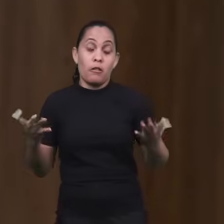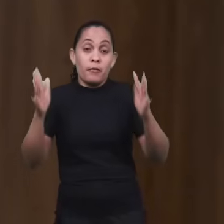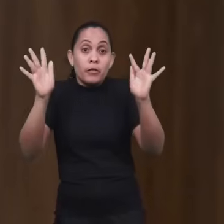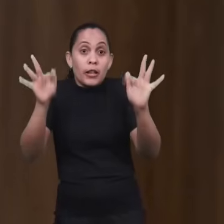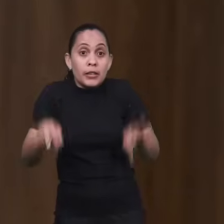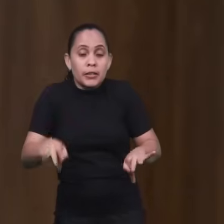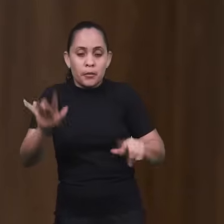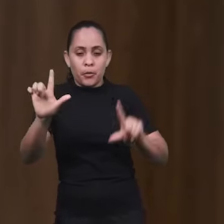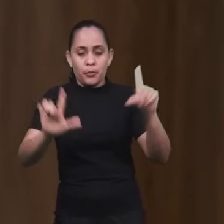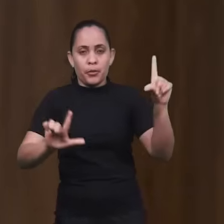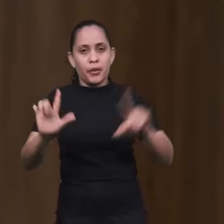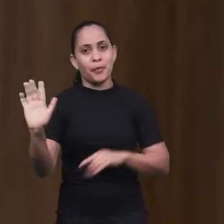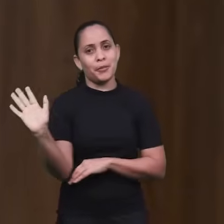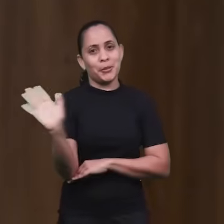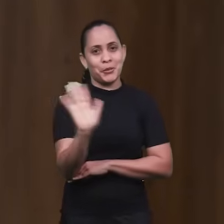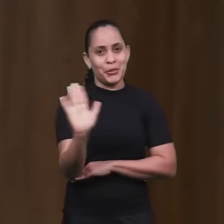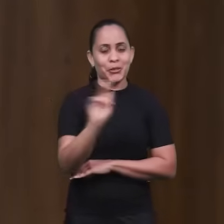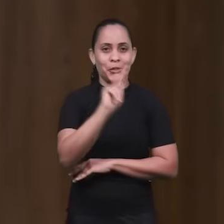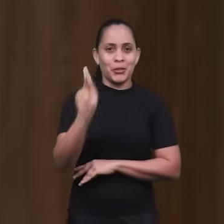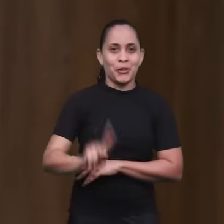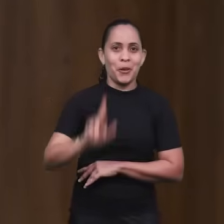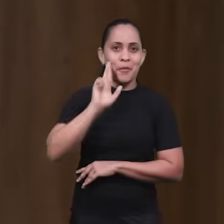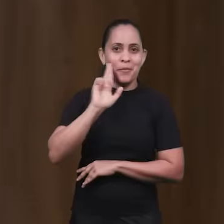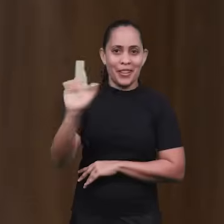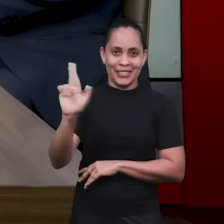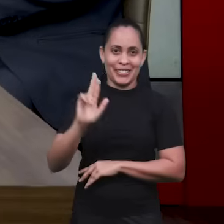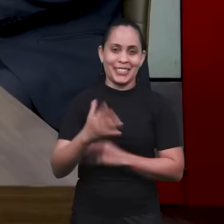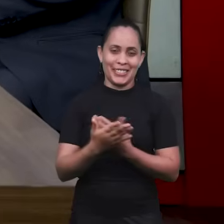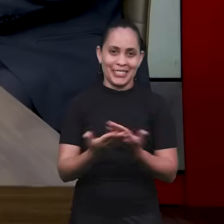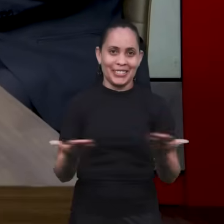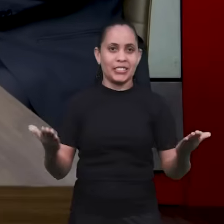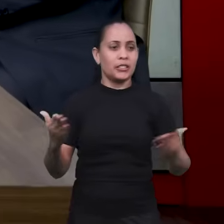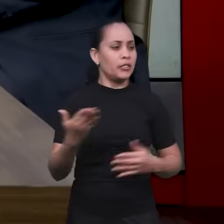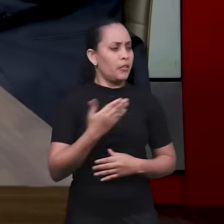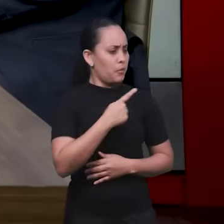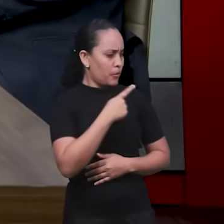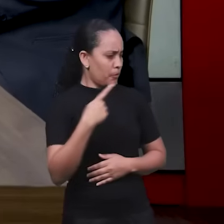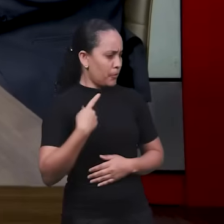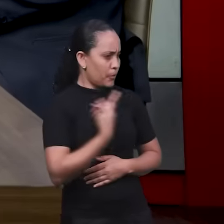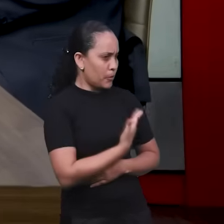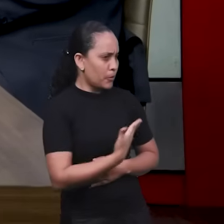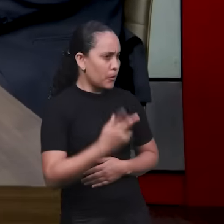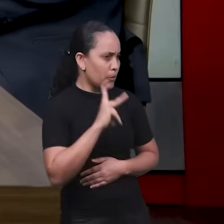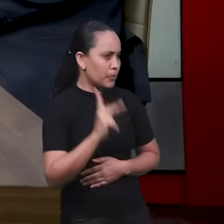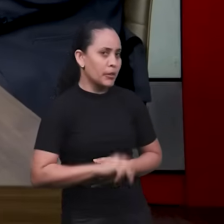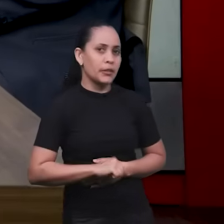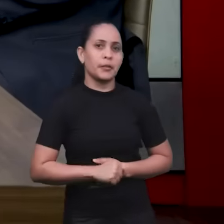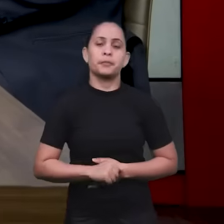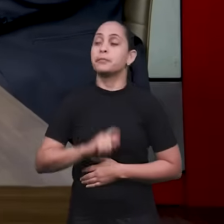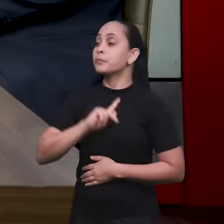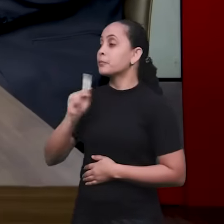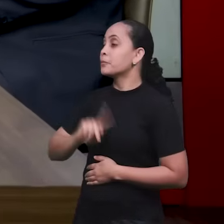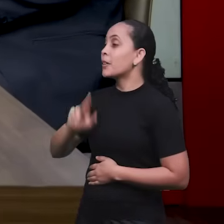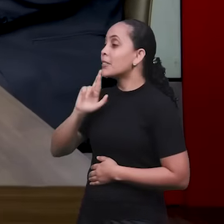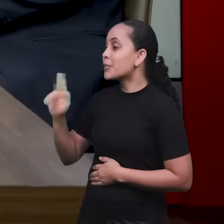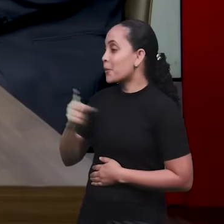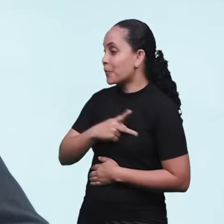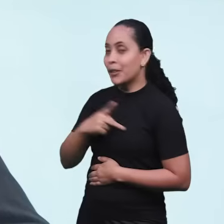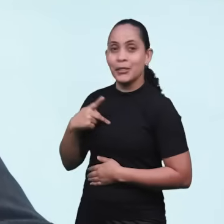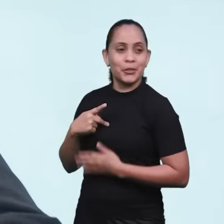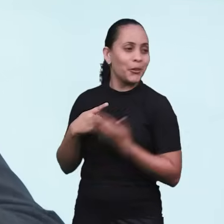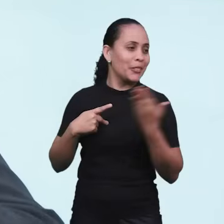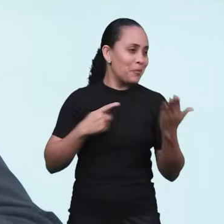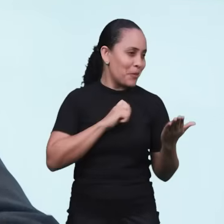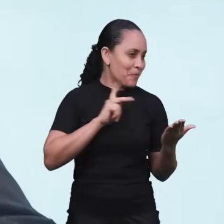aqui o programa, nos despedimos de todos com a paz do Senhor. Os pastores aqui à mesa também. Paz do Senhor, pastor